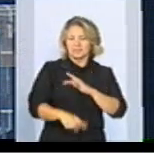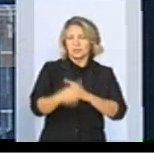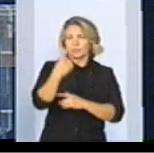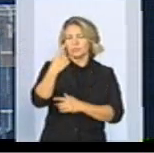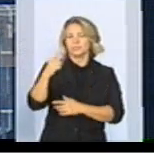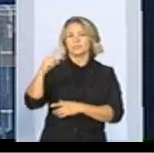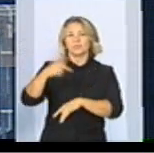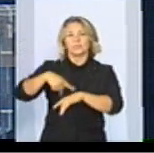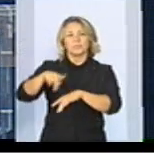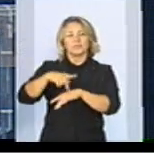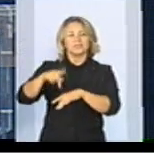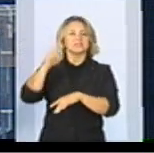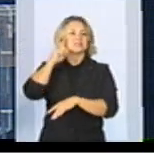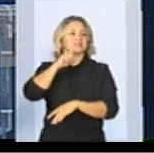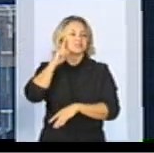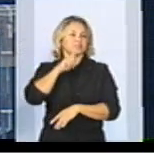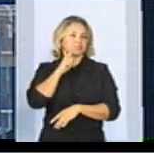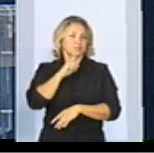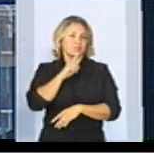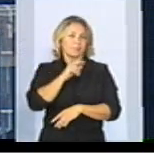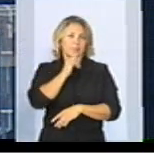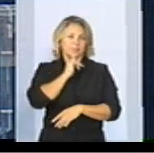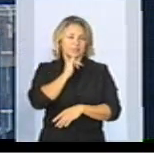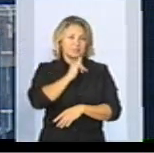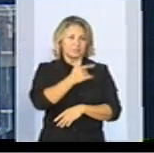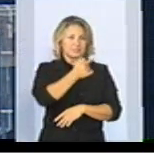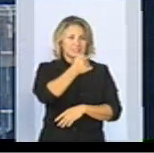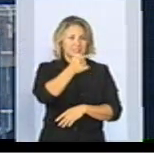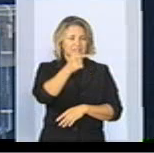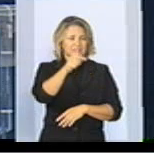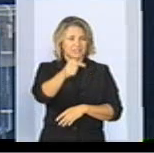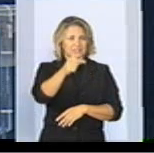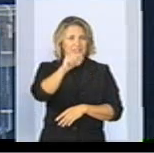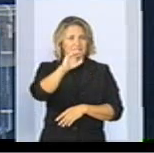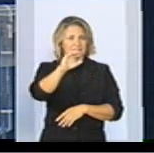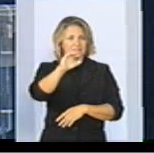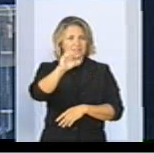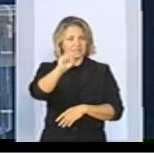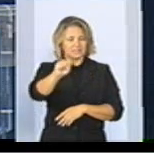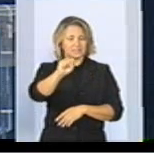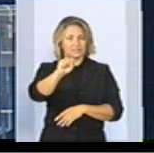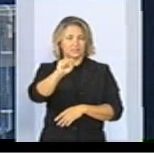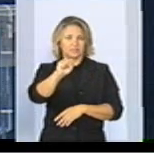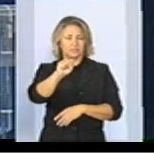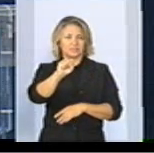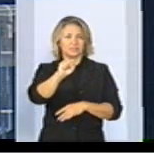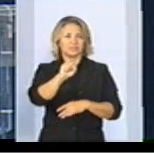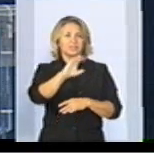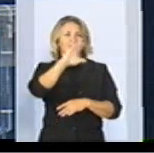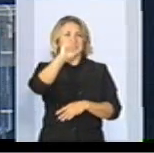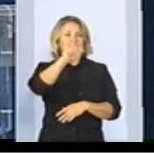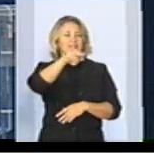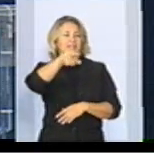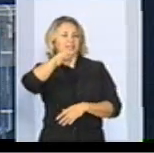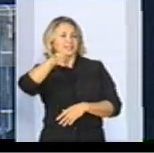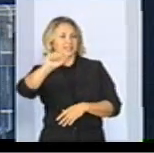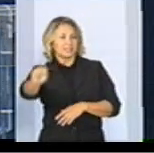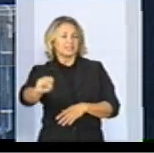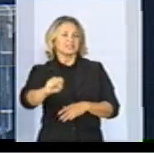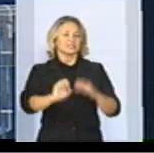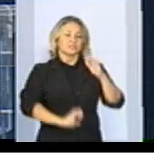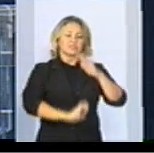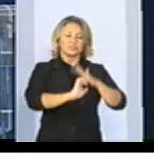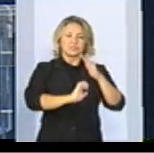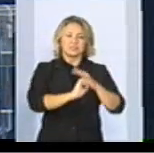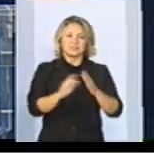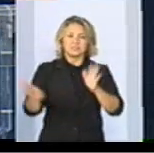Dos 80 canais, 78 canais são de empresas programadoras que chegam no Brasil na década de 90, com poucos